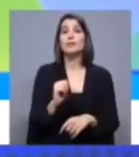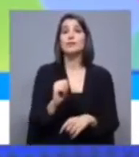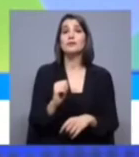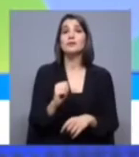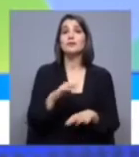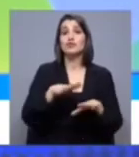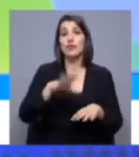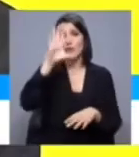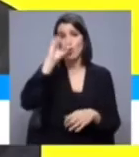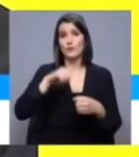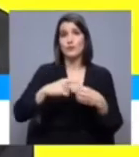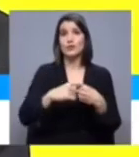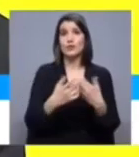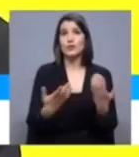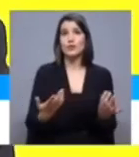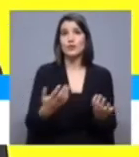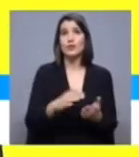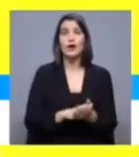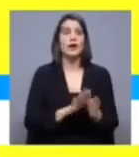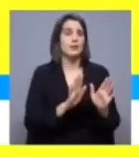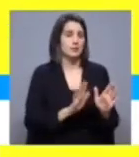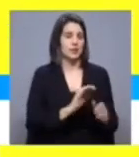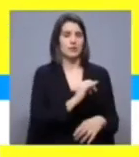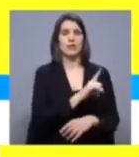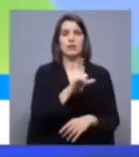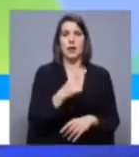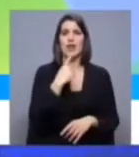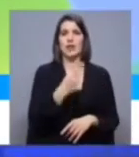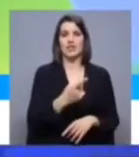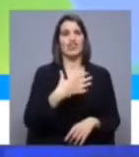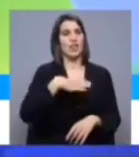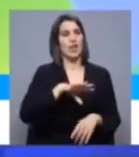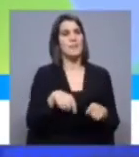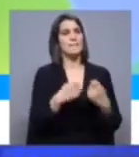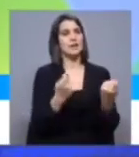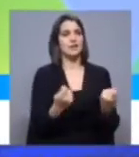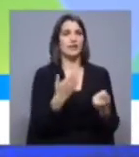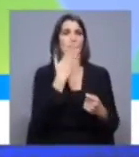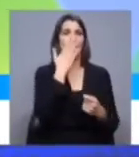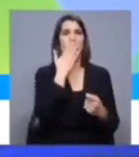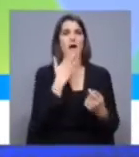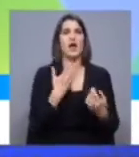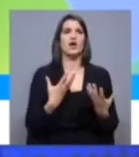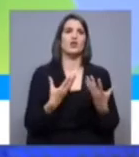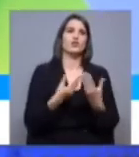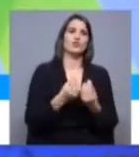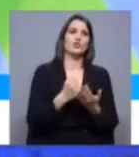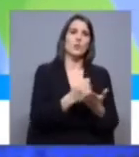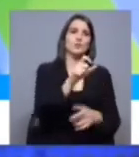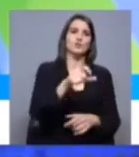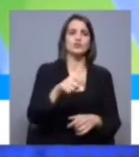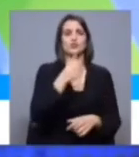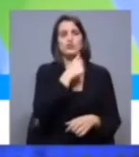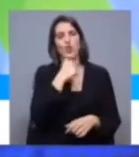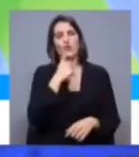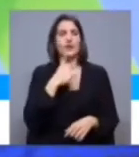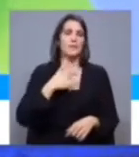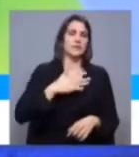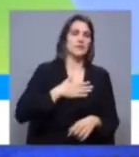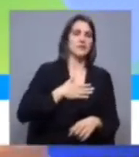que estava na geringonça, se calhar estava mas, a... Mas não, significa que a Iniciativa Liberal diz que quer ser um partido supostamente ao lado dos que mais sofrem e dos